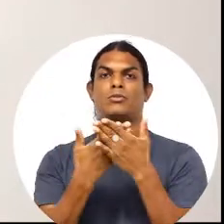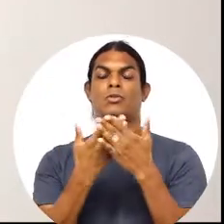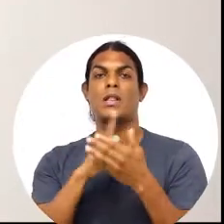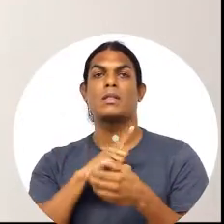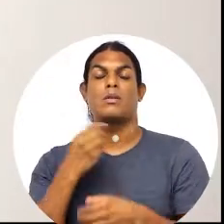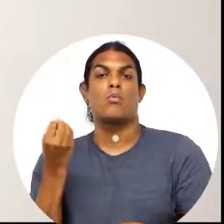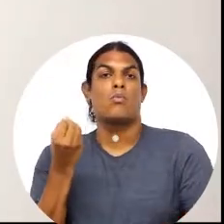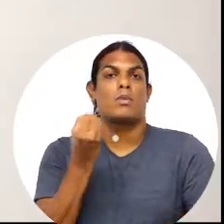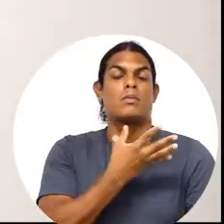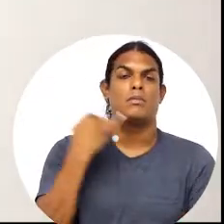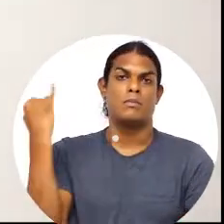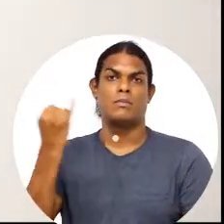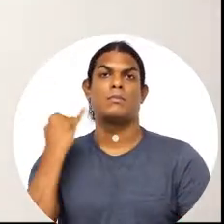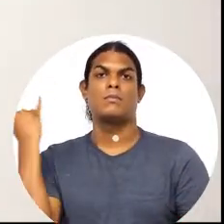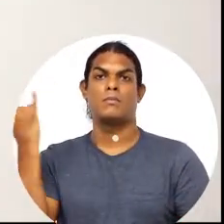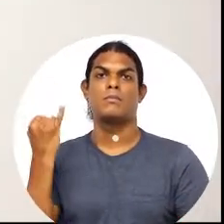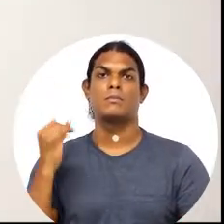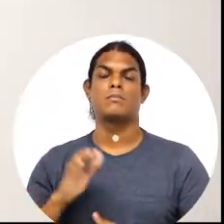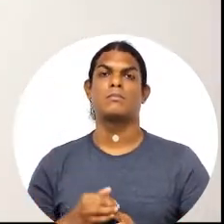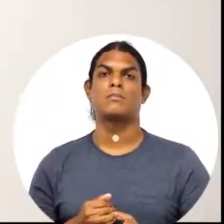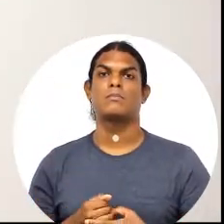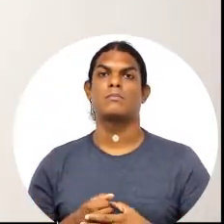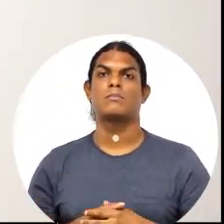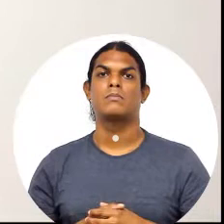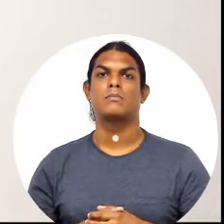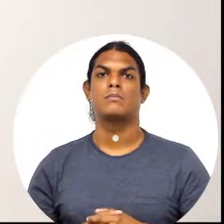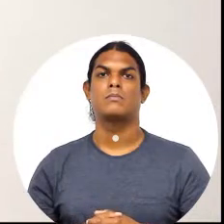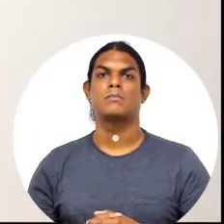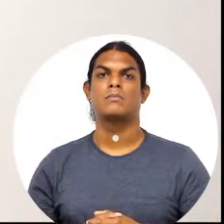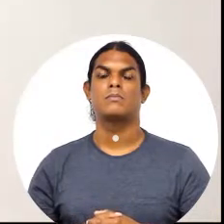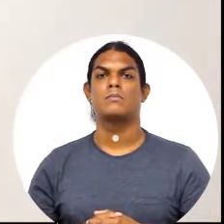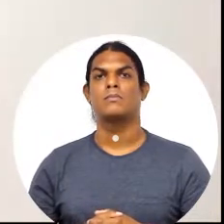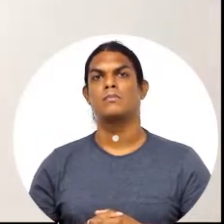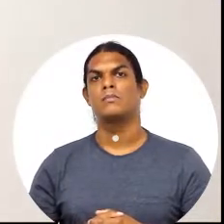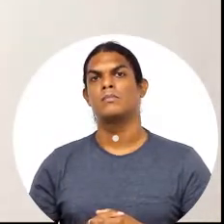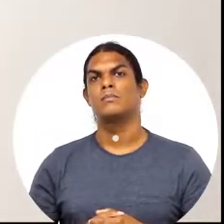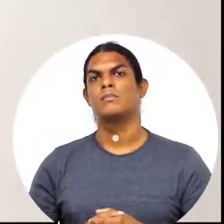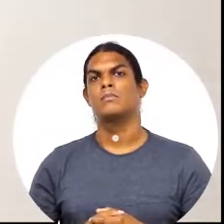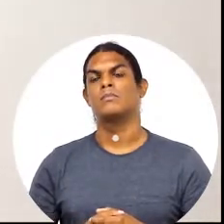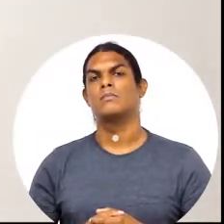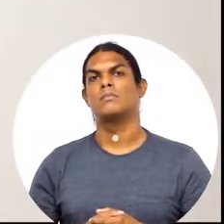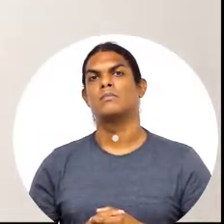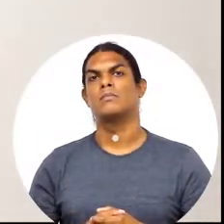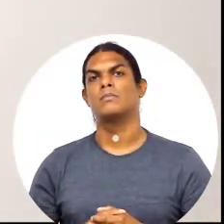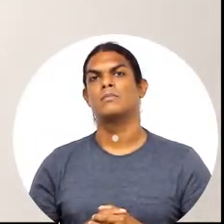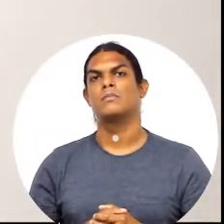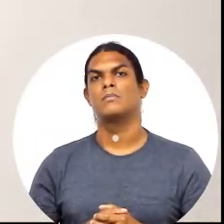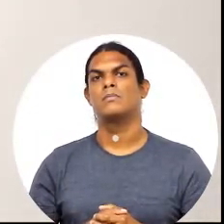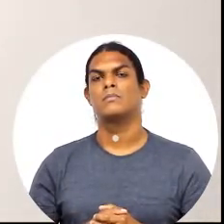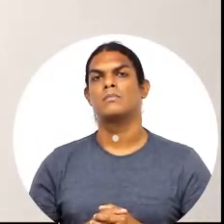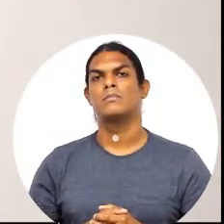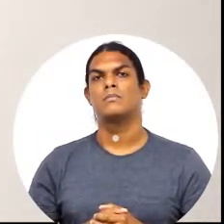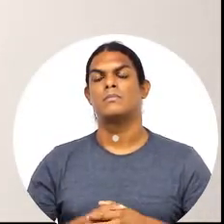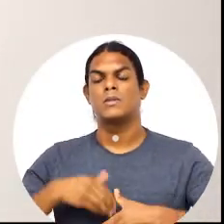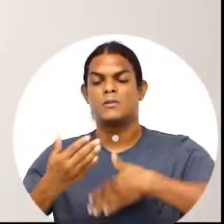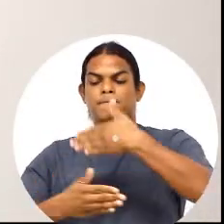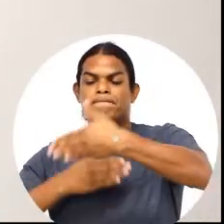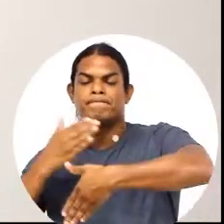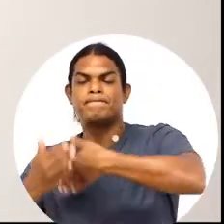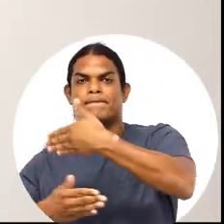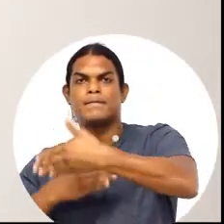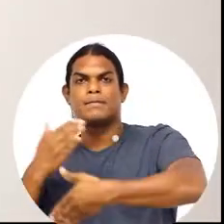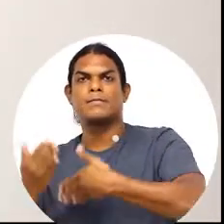social transformador, né, nesse processo de evolução no Estado Democrático de Direito. É